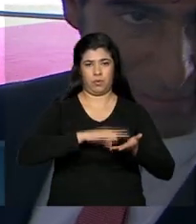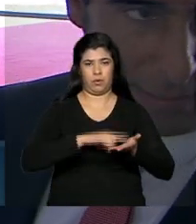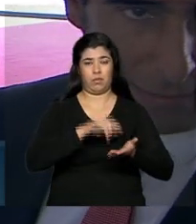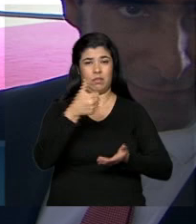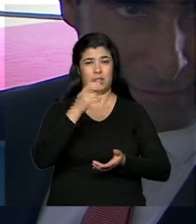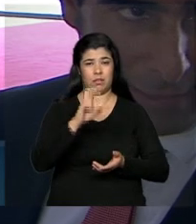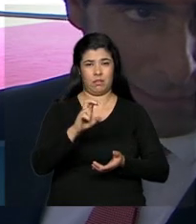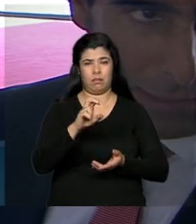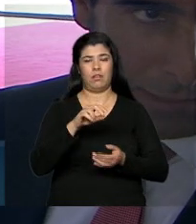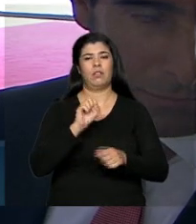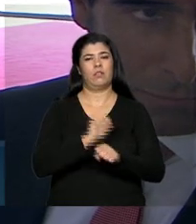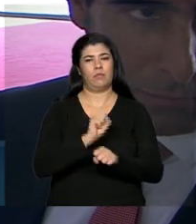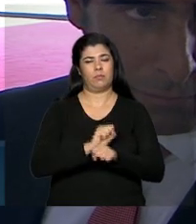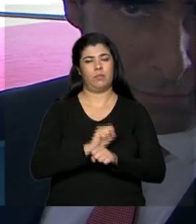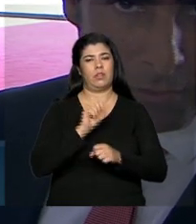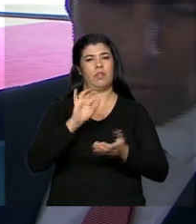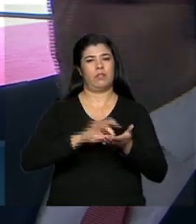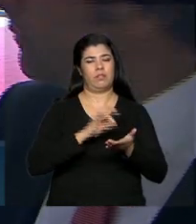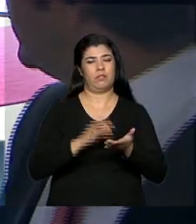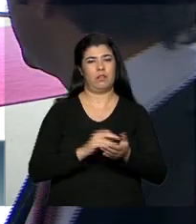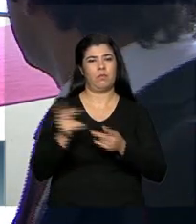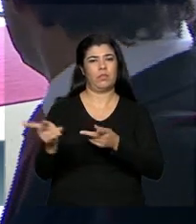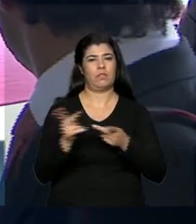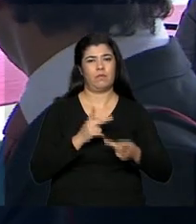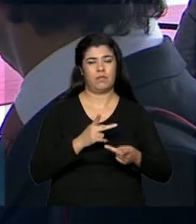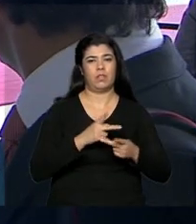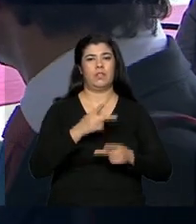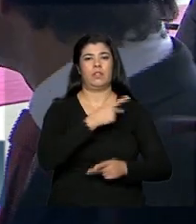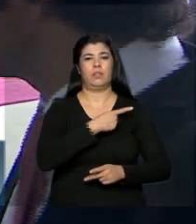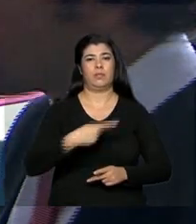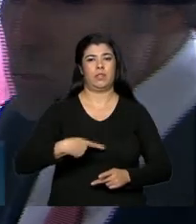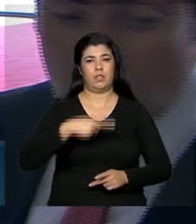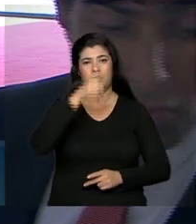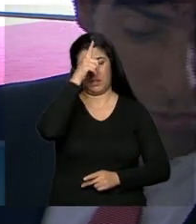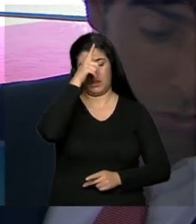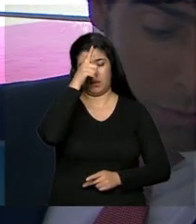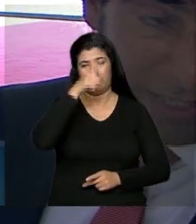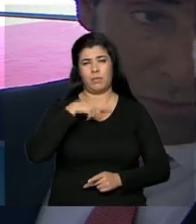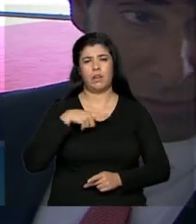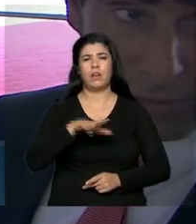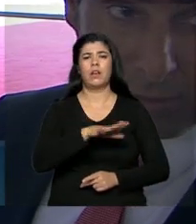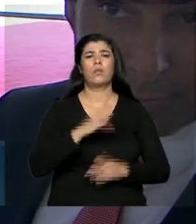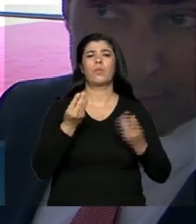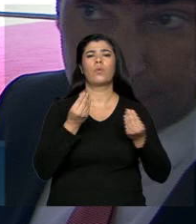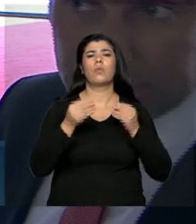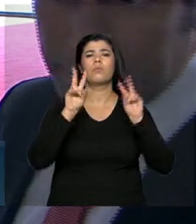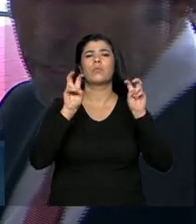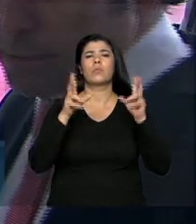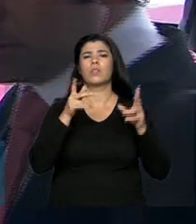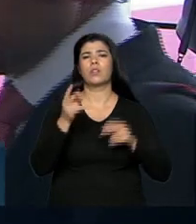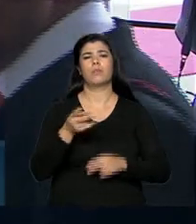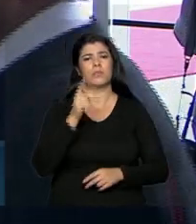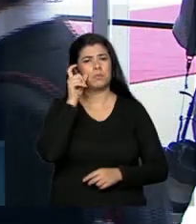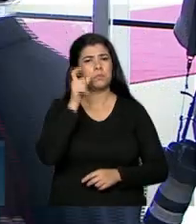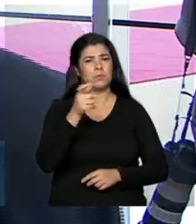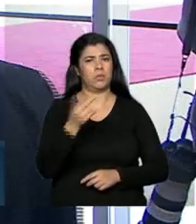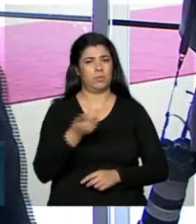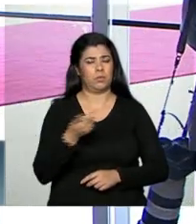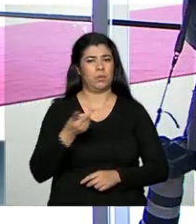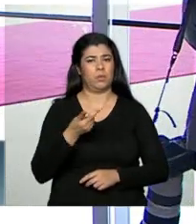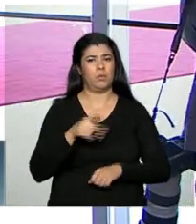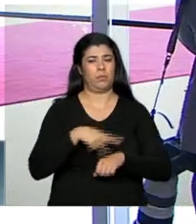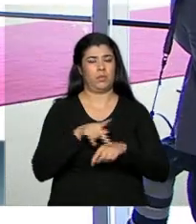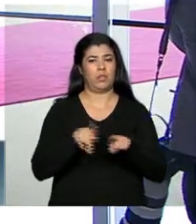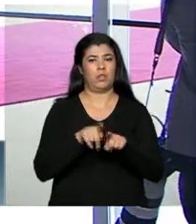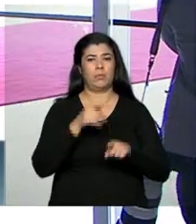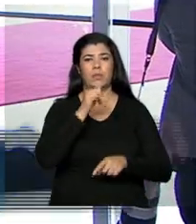da chanceler alemã Angela Merkel ao Brasil. Áreas de interesse entre os dois países para o fechamento desse